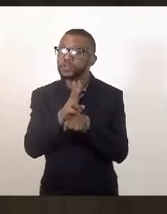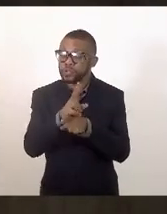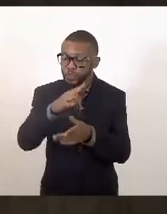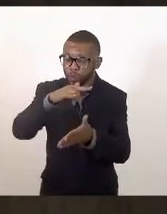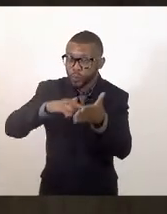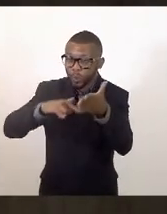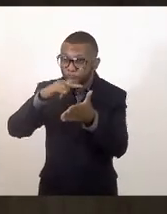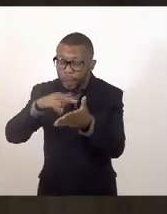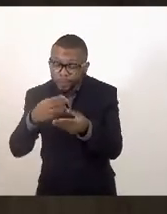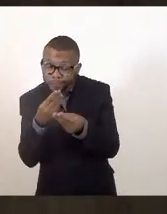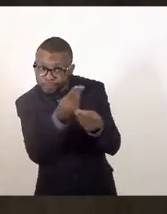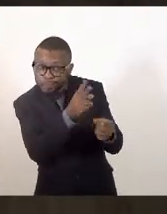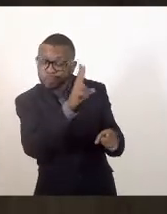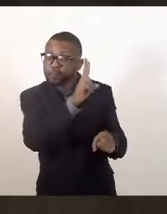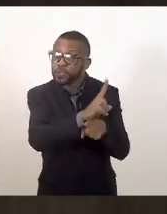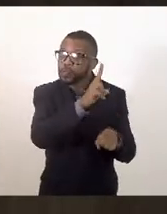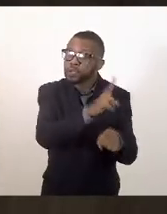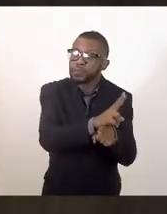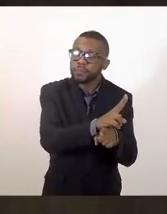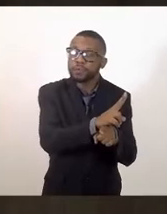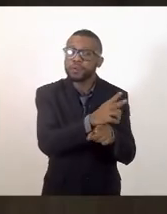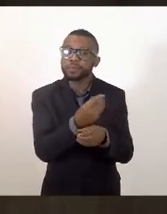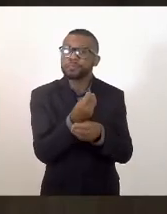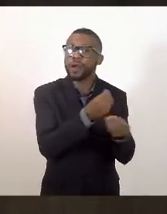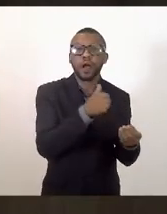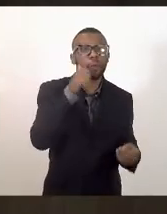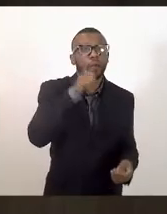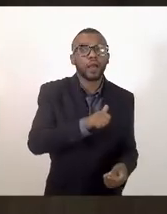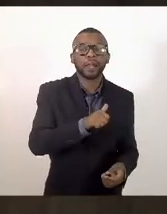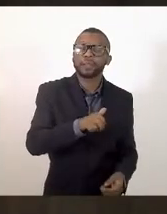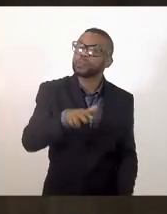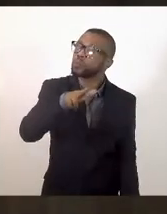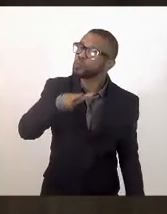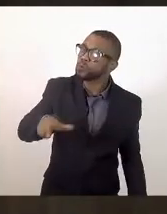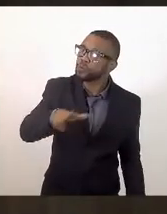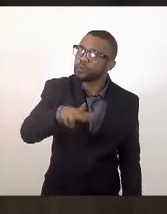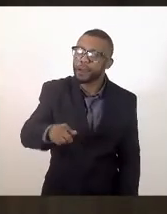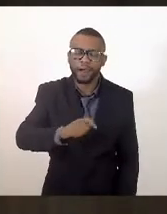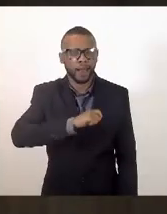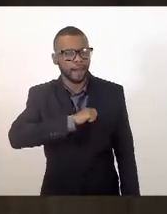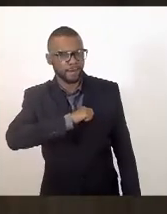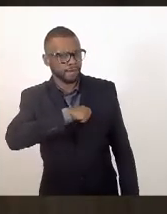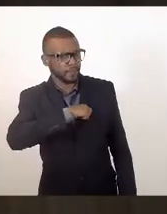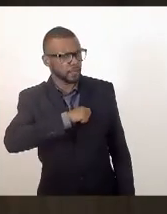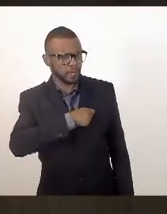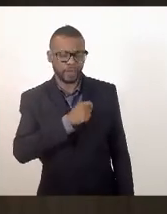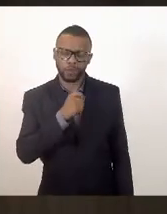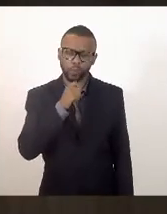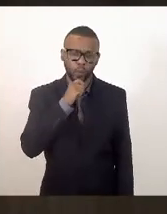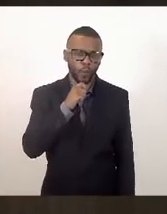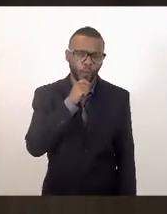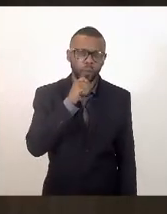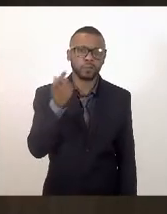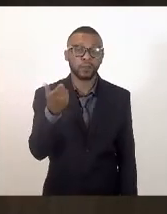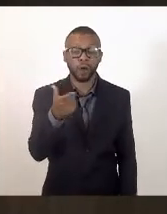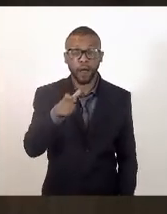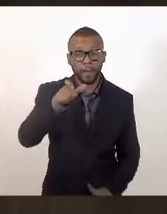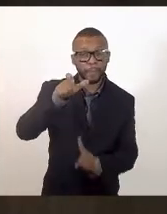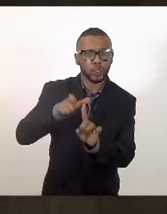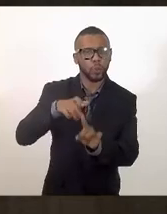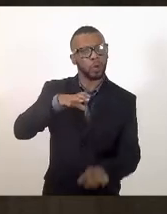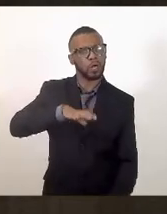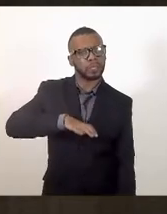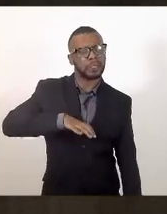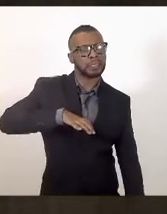concedidas para as mulheres não são fiscalizadas. Então, a pessoa se encoraja a